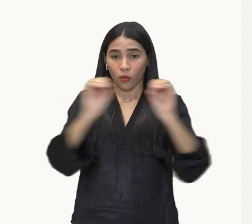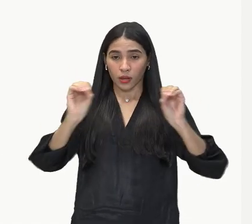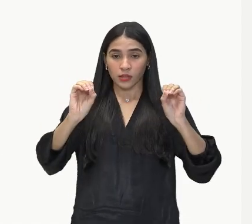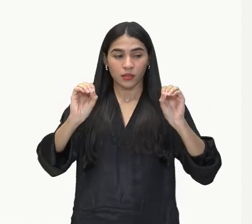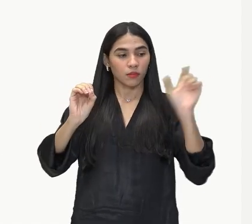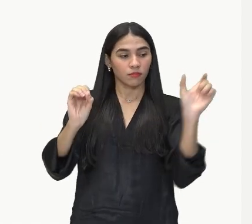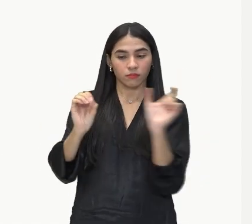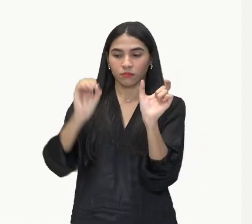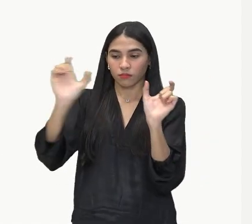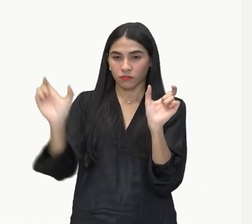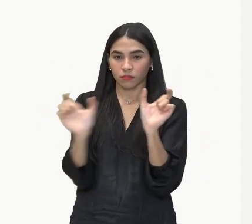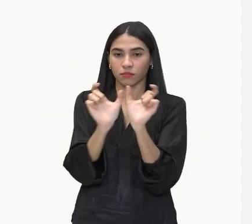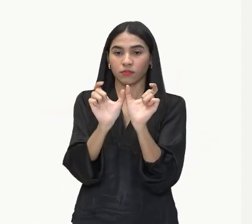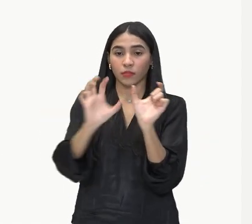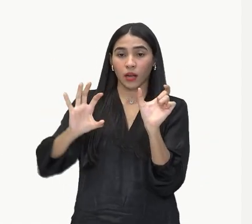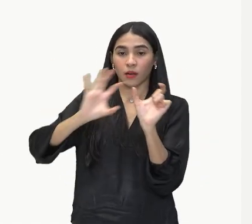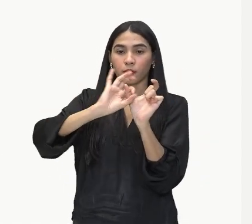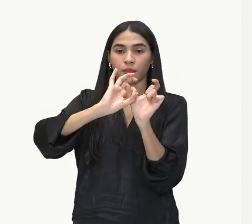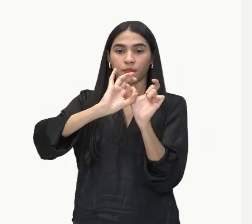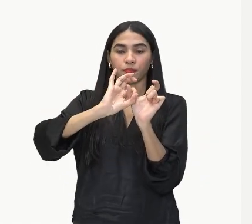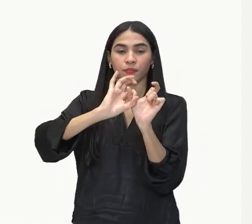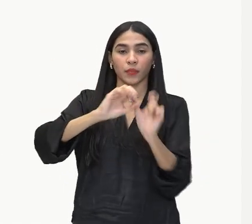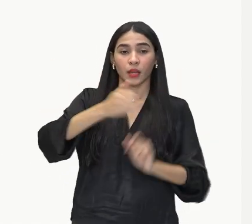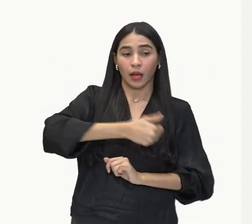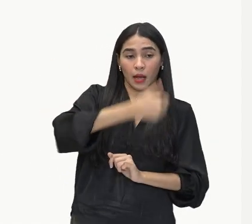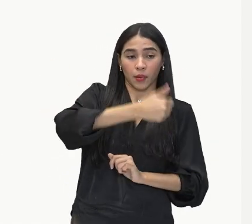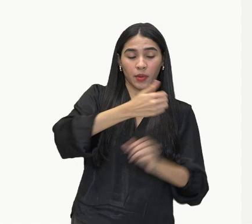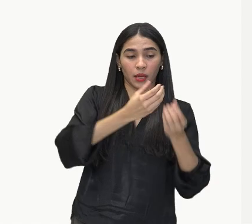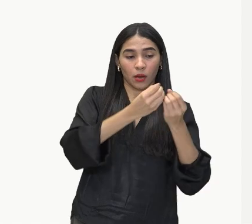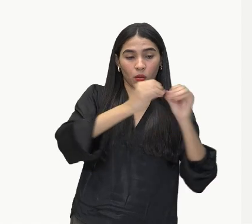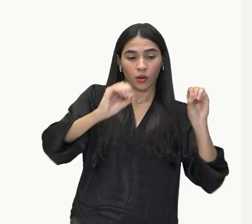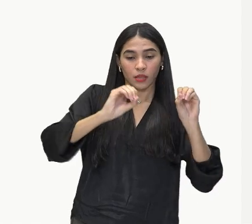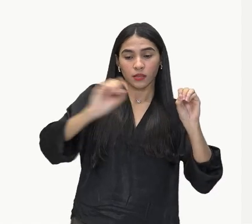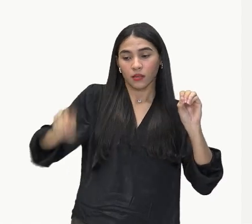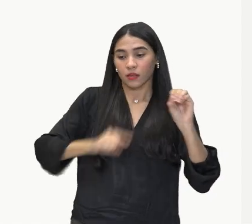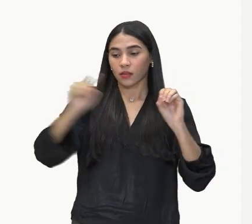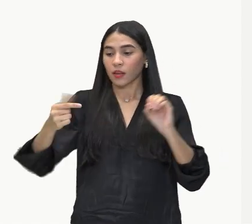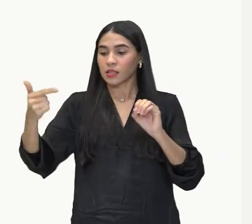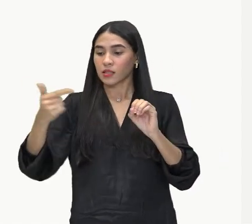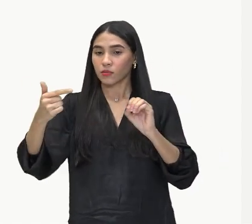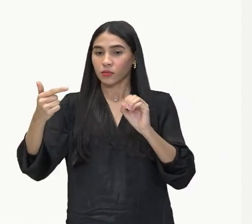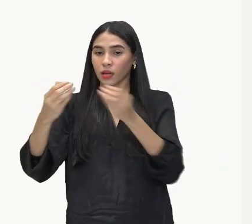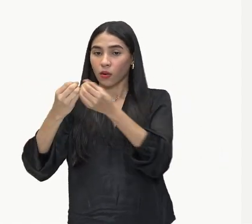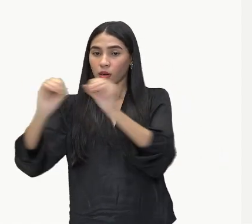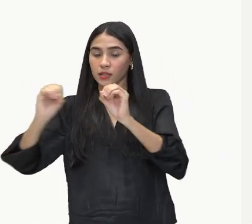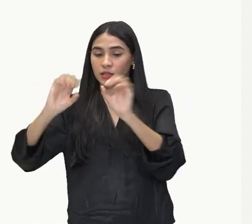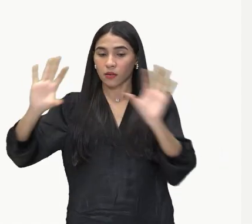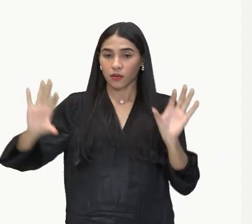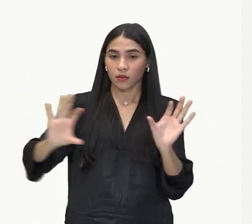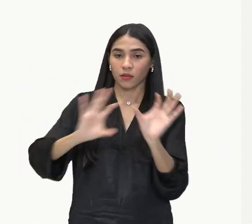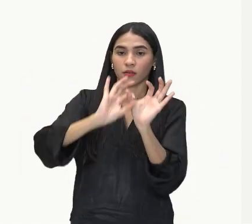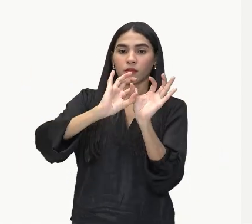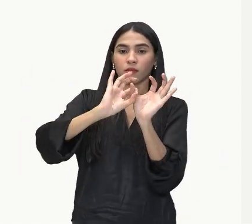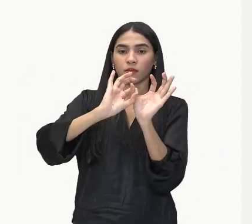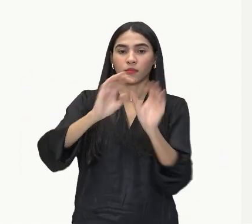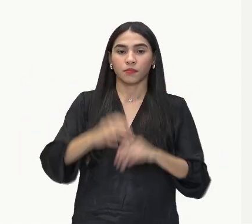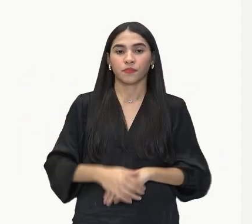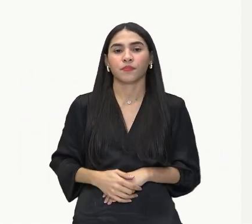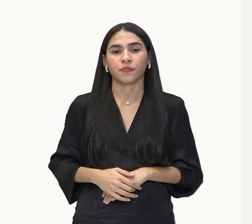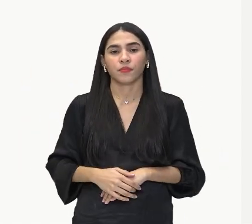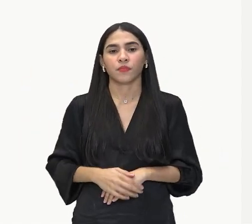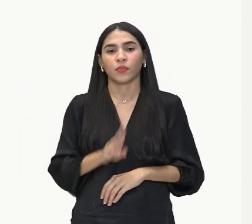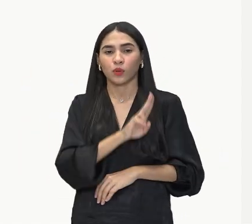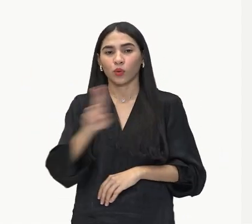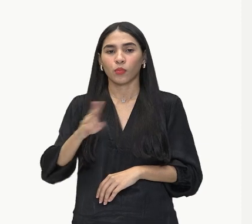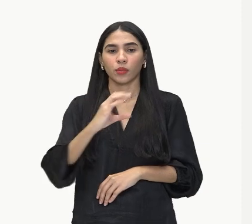Então, a conjunção que conecta a primeira oração à segunda oração. Essa conjunção nós